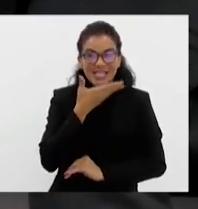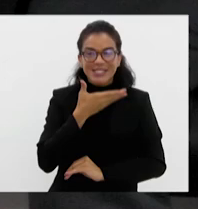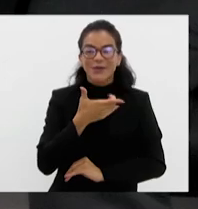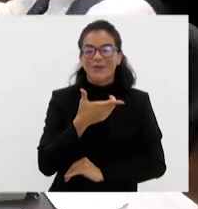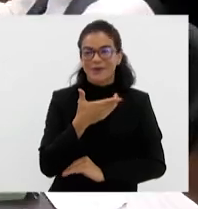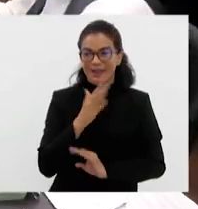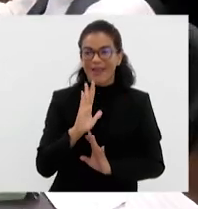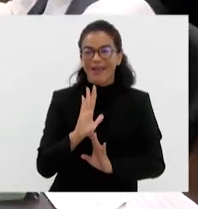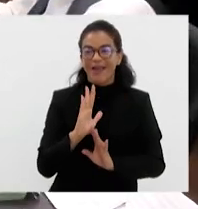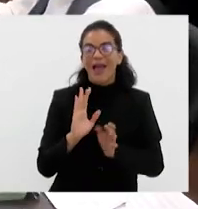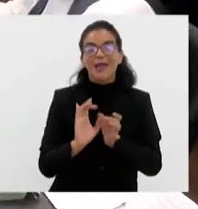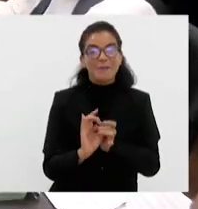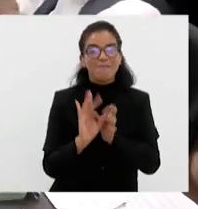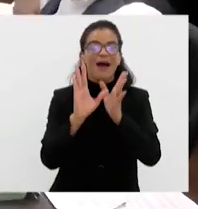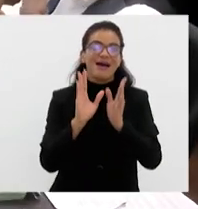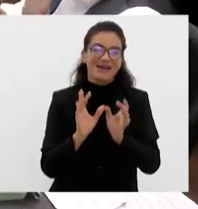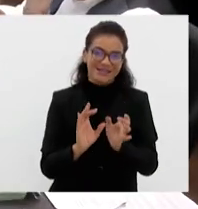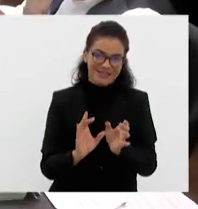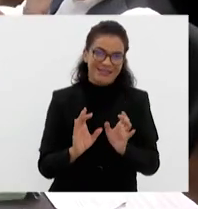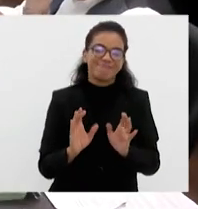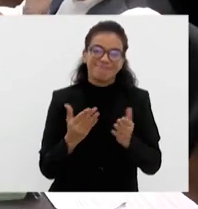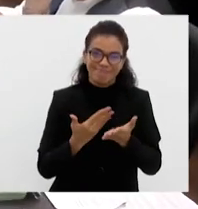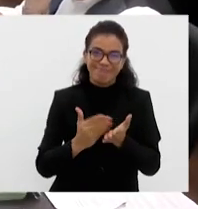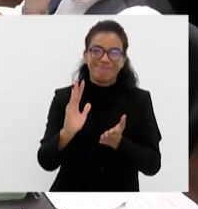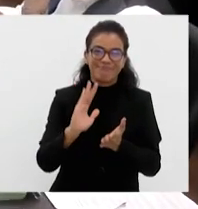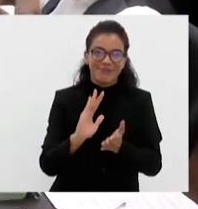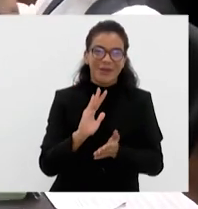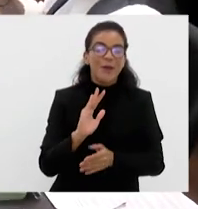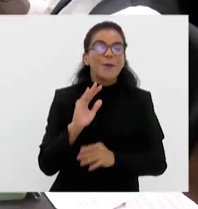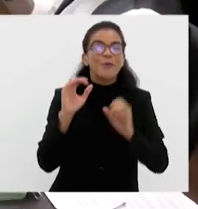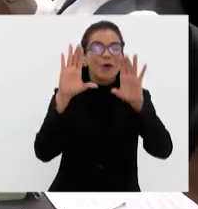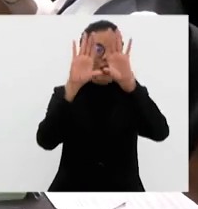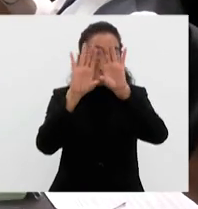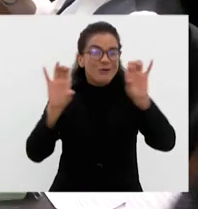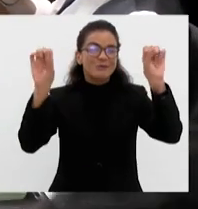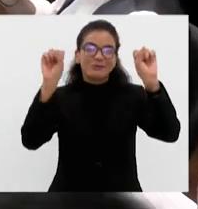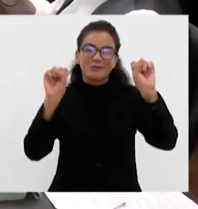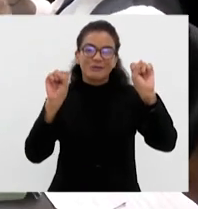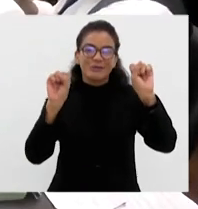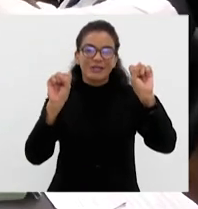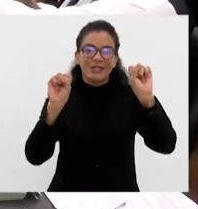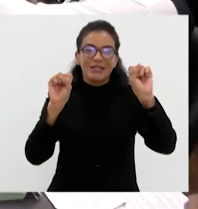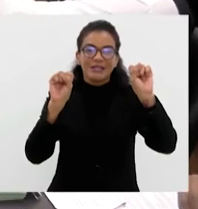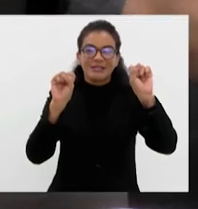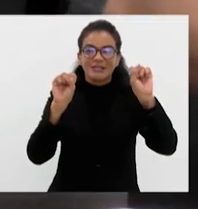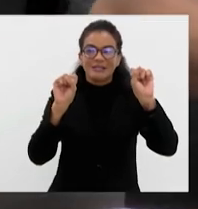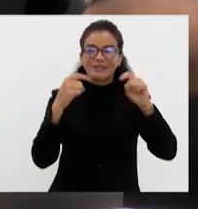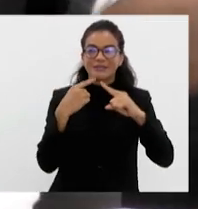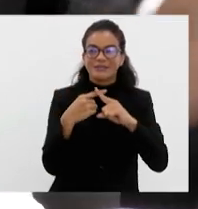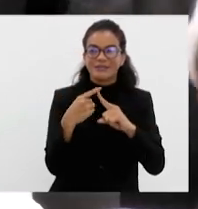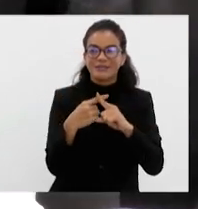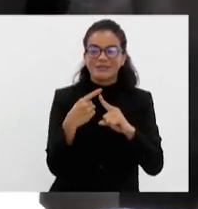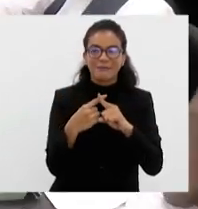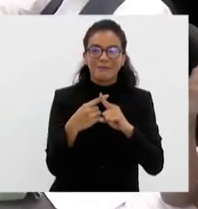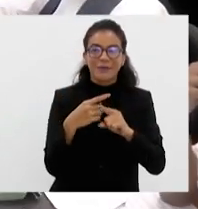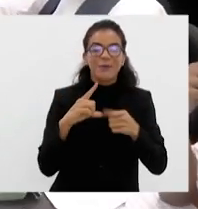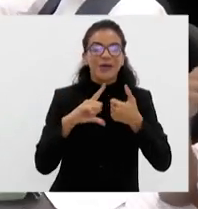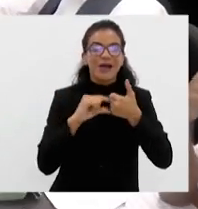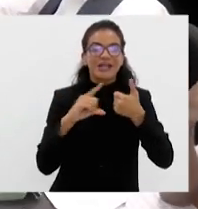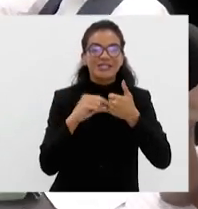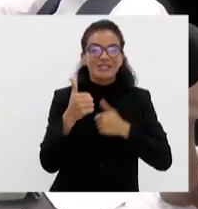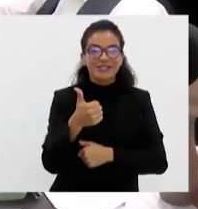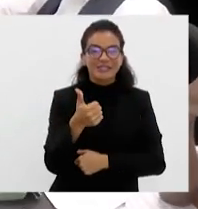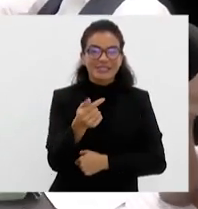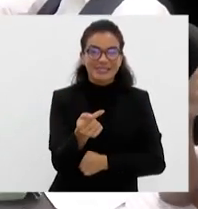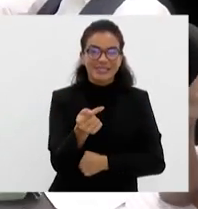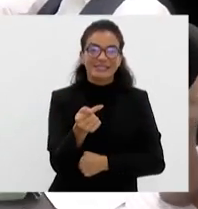passa a permitir essa cobrança. Isso, porque antes o Supremo não permitia. Antes a gente não podia cobrar e agora pode. Deputado Mink, o artigo 17 passa a